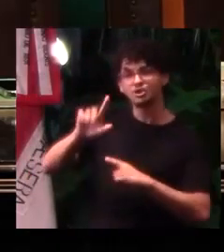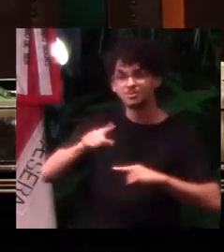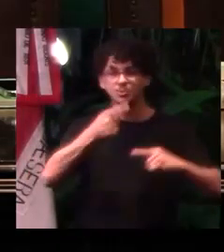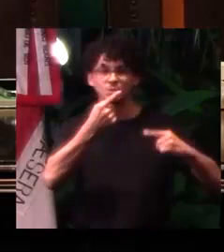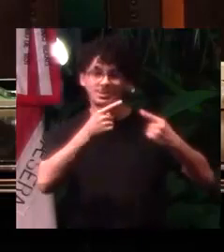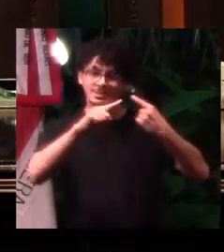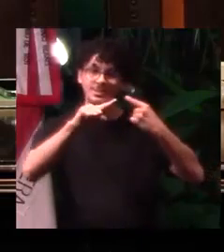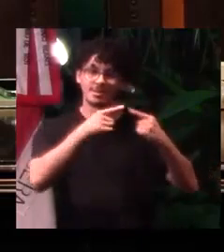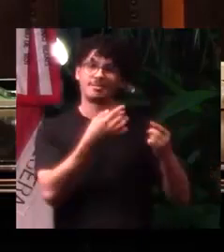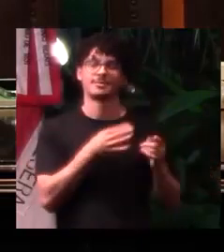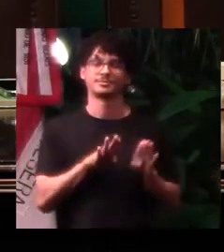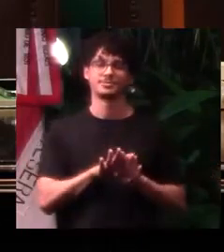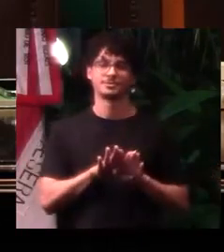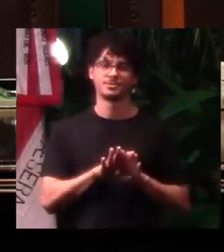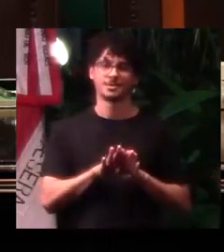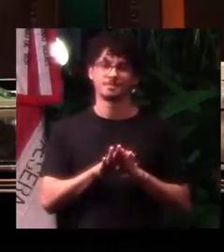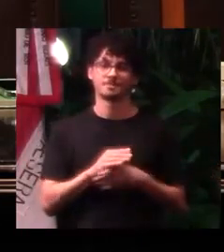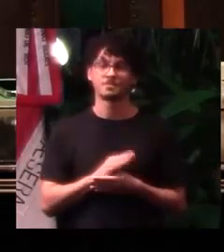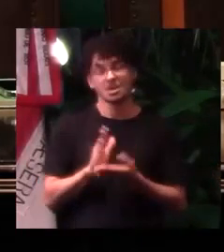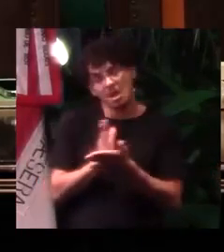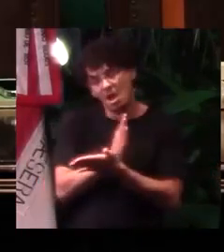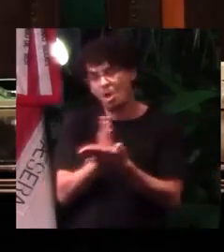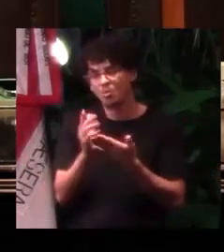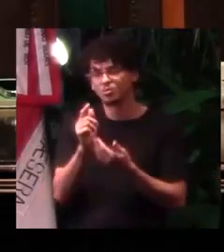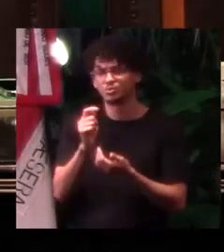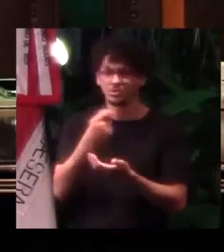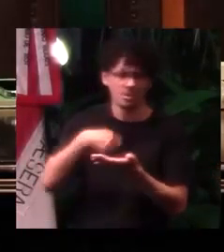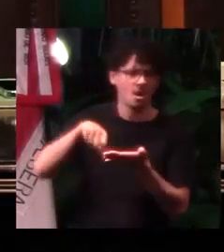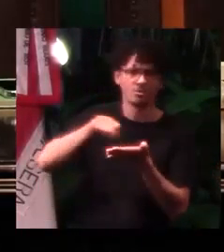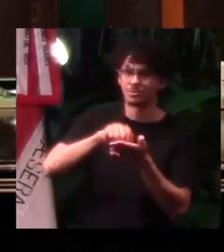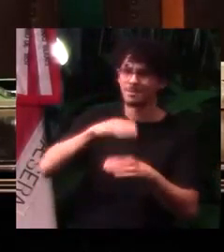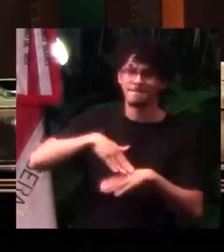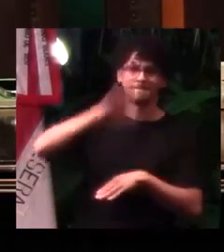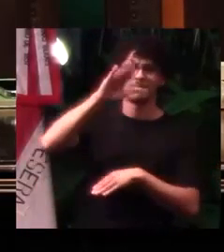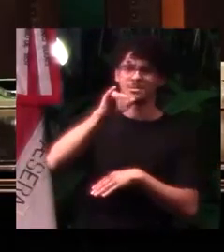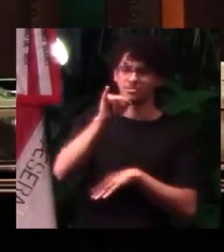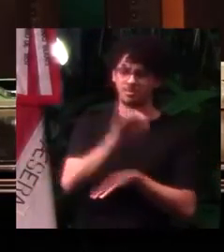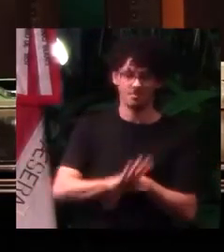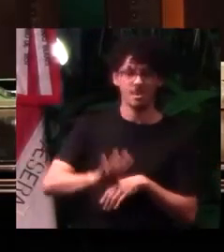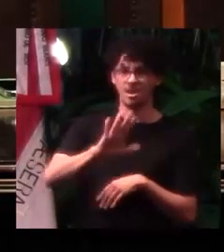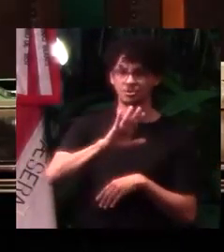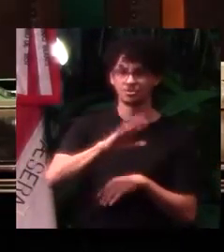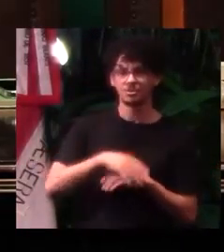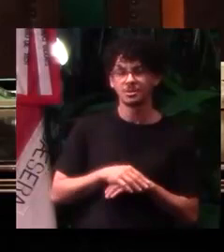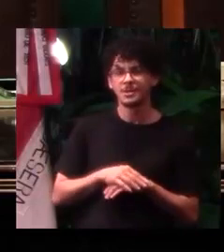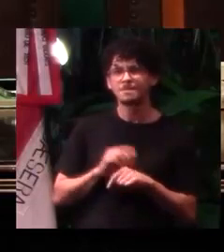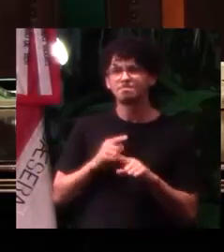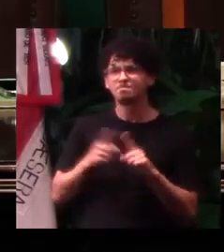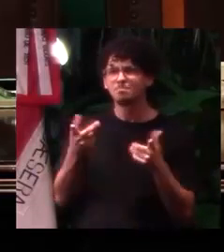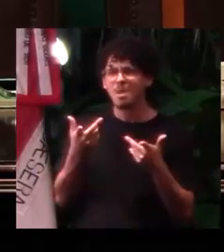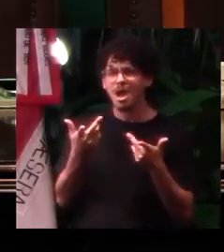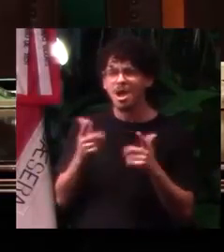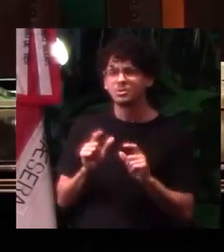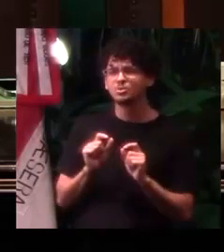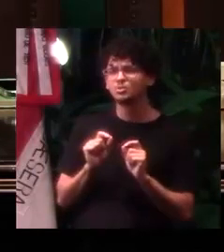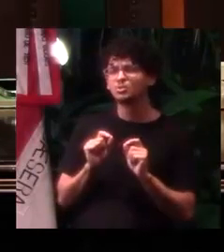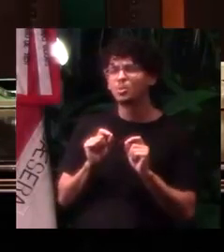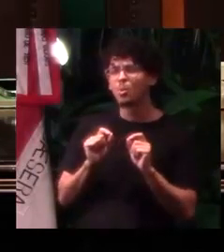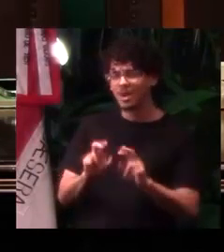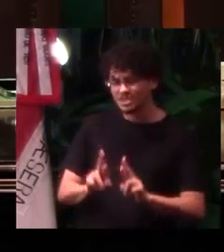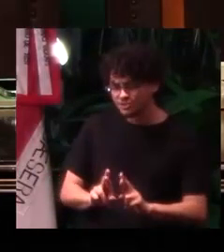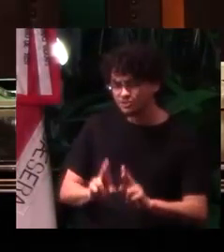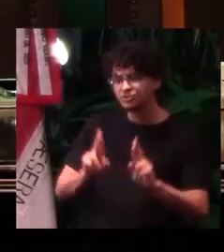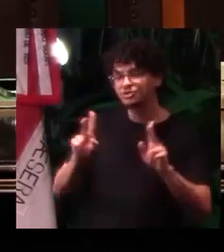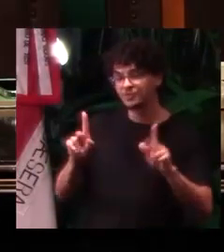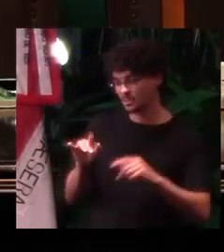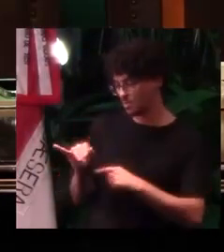musicalidade. Alguns, em alguns autores, mais com imagens. Mas qual é a diferença de uma